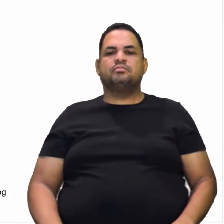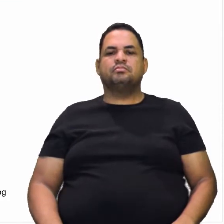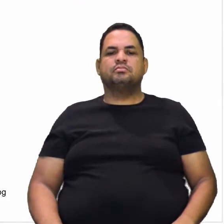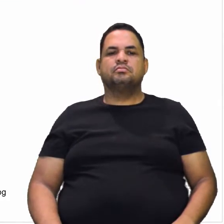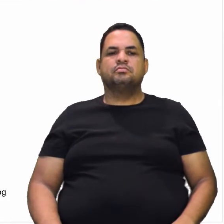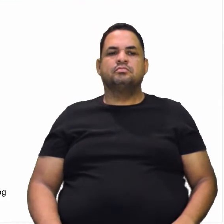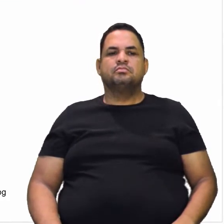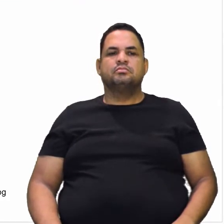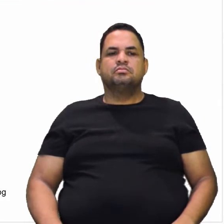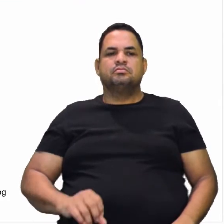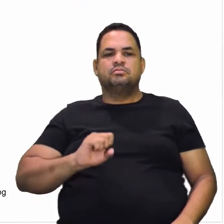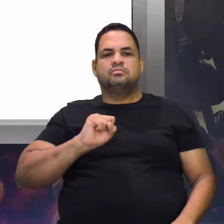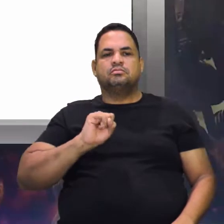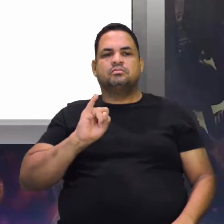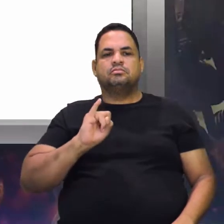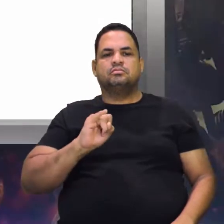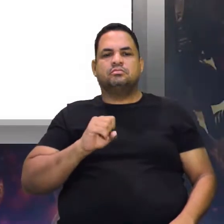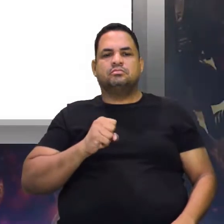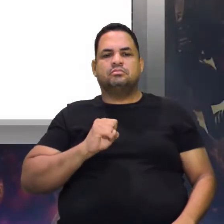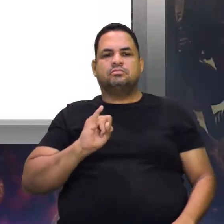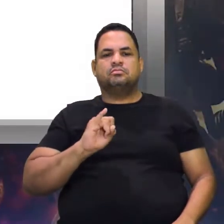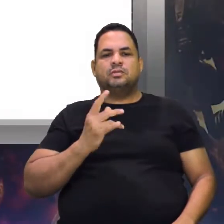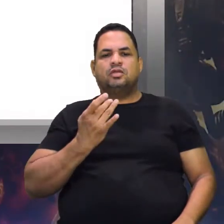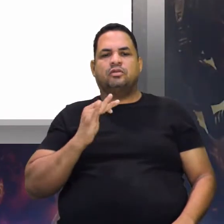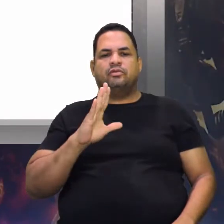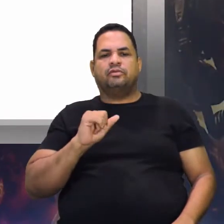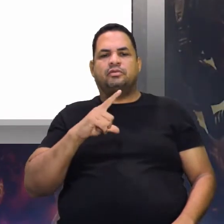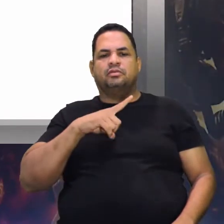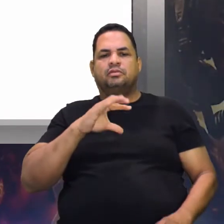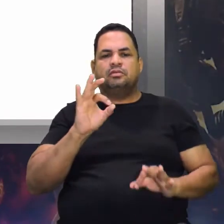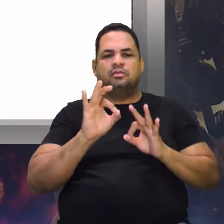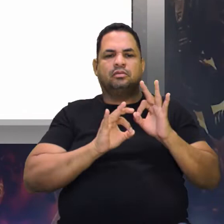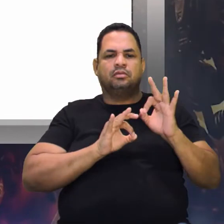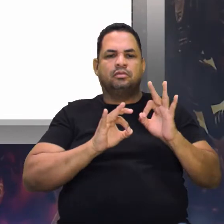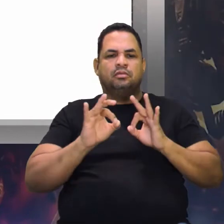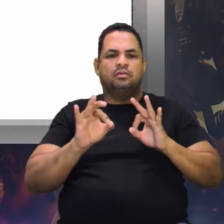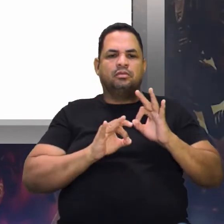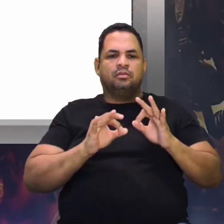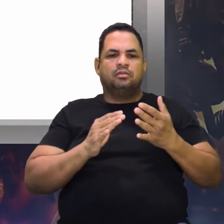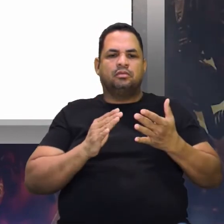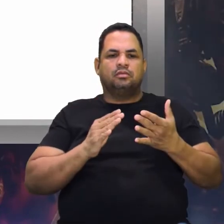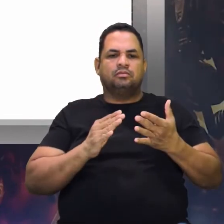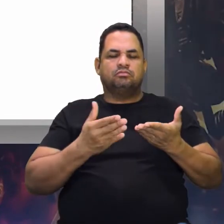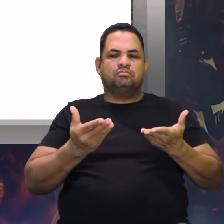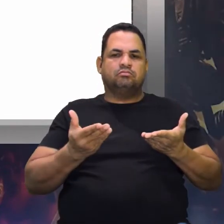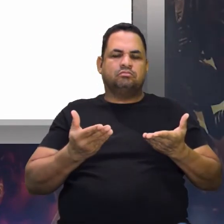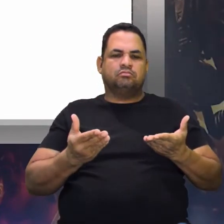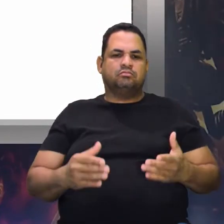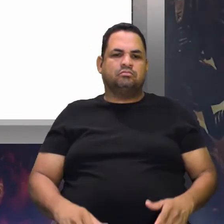Se os hieróglifos eles têm uma formação um tanto quanto